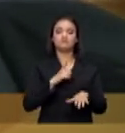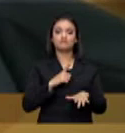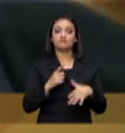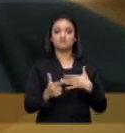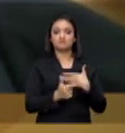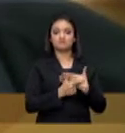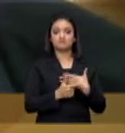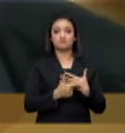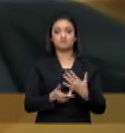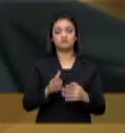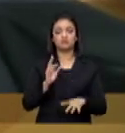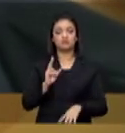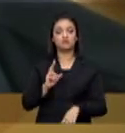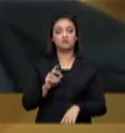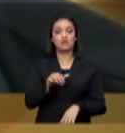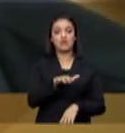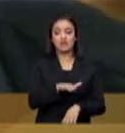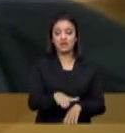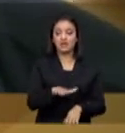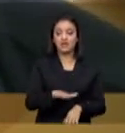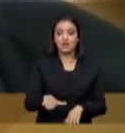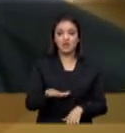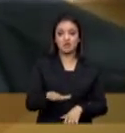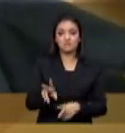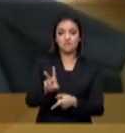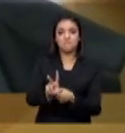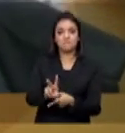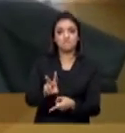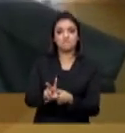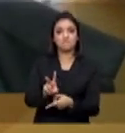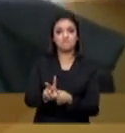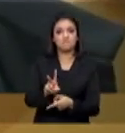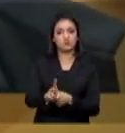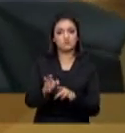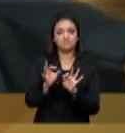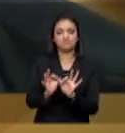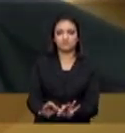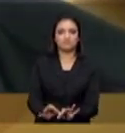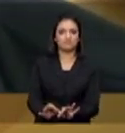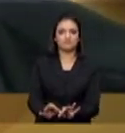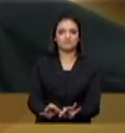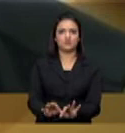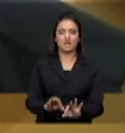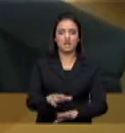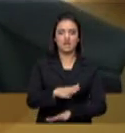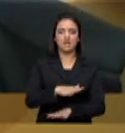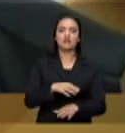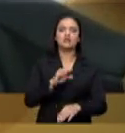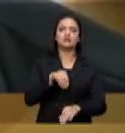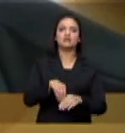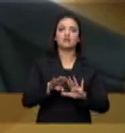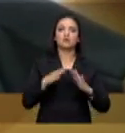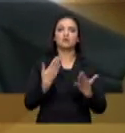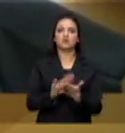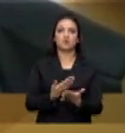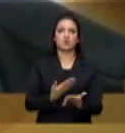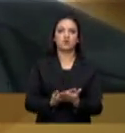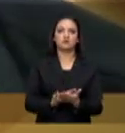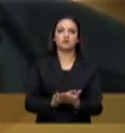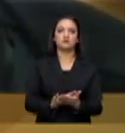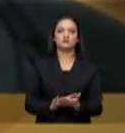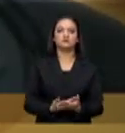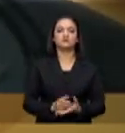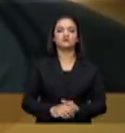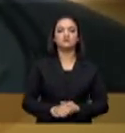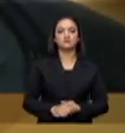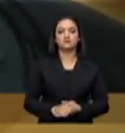de proteger com suficiência as crianças dentro do espaço escolar.